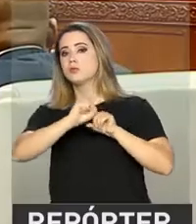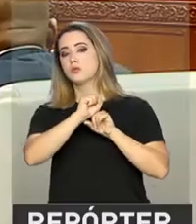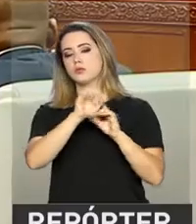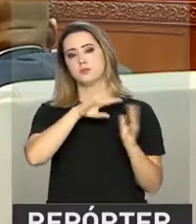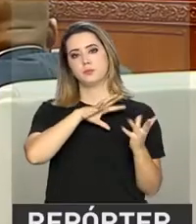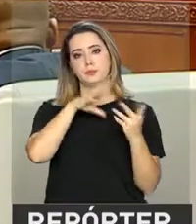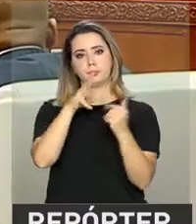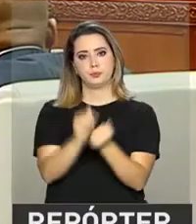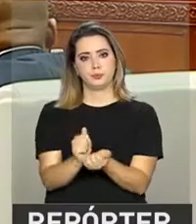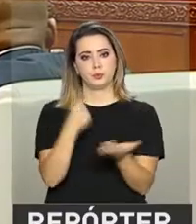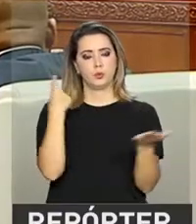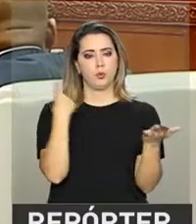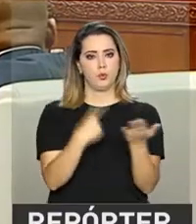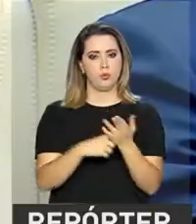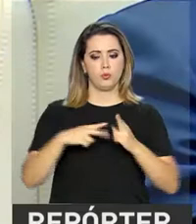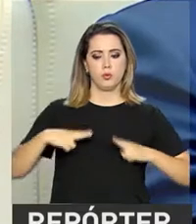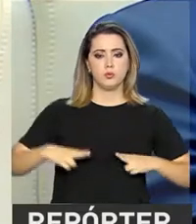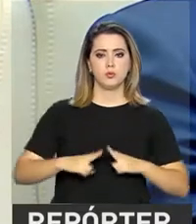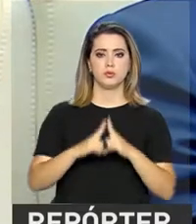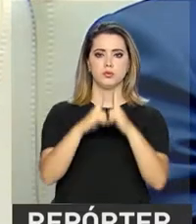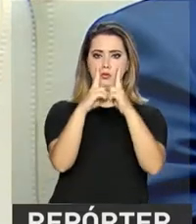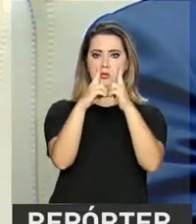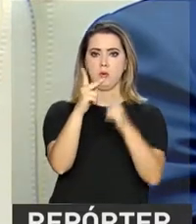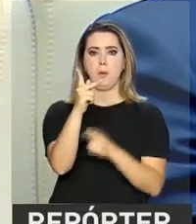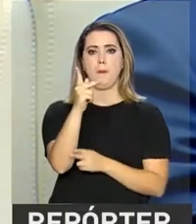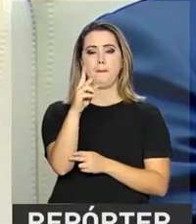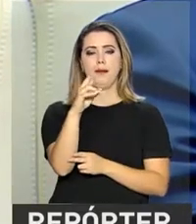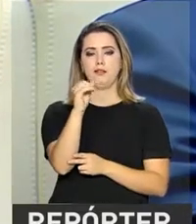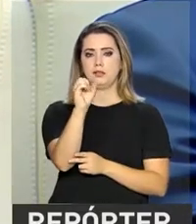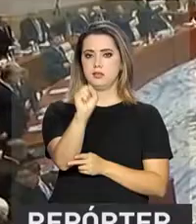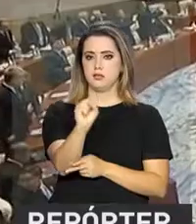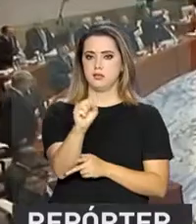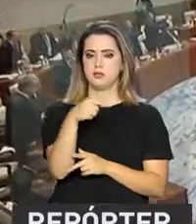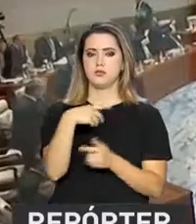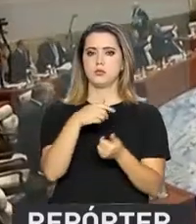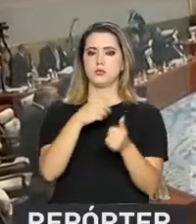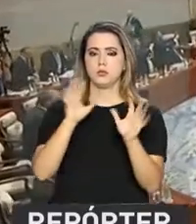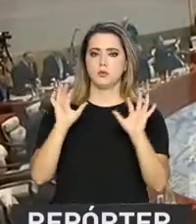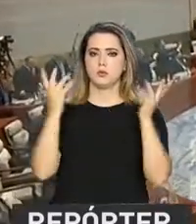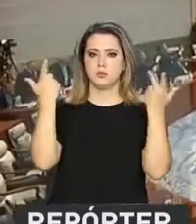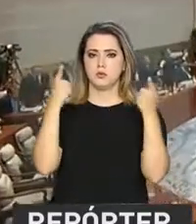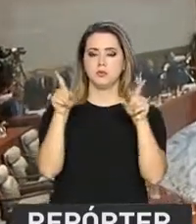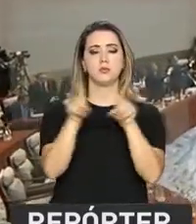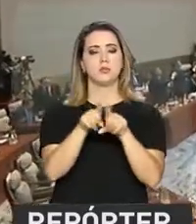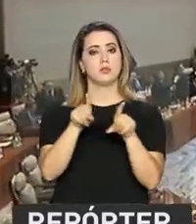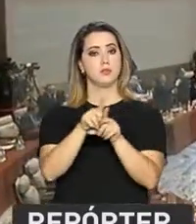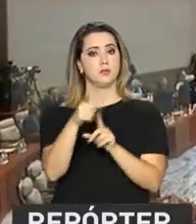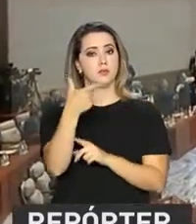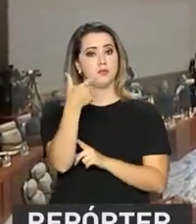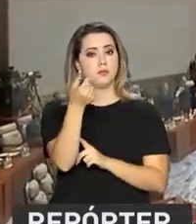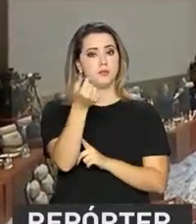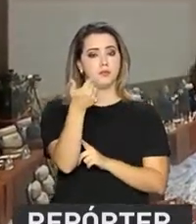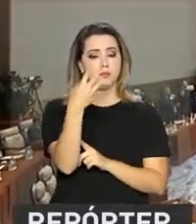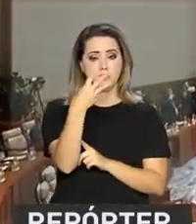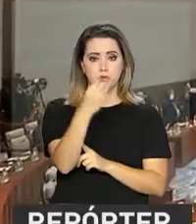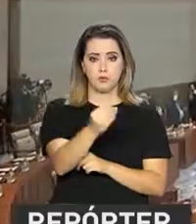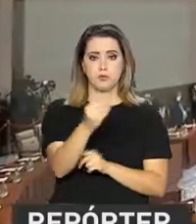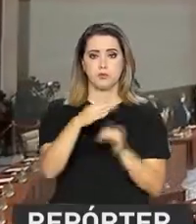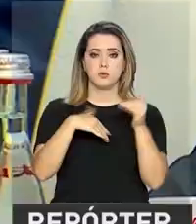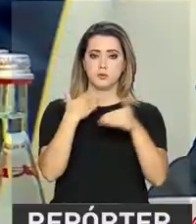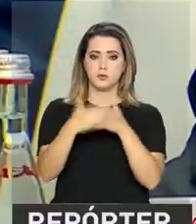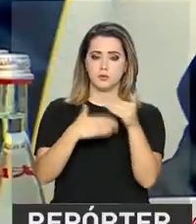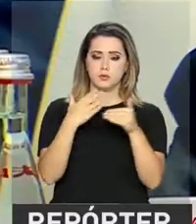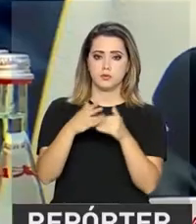o Acordo de Paris sobre mudança do clima e a Agenda 2030 para o Desenvolvimento Sustentável das Nações